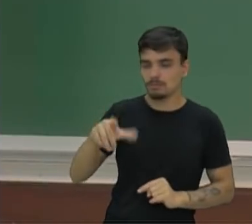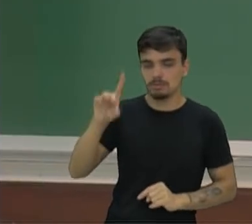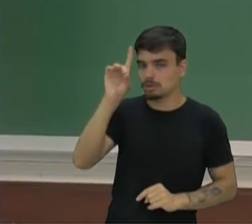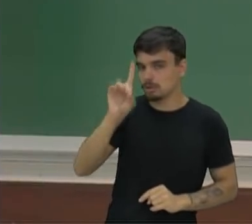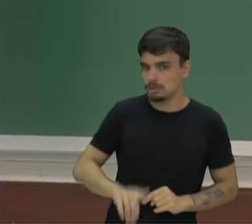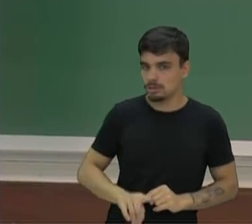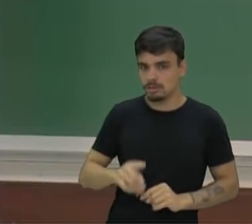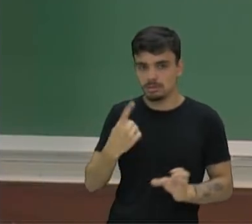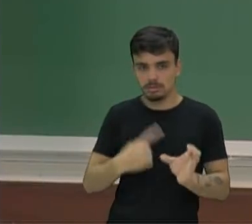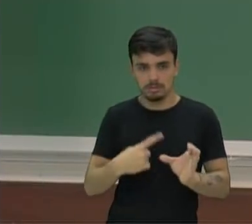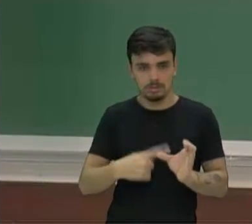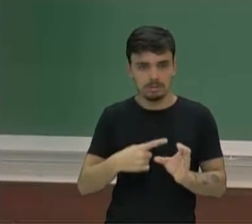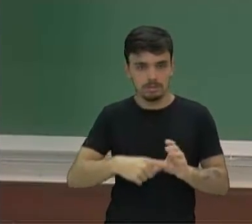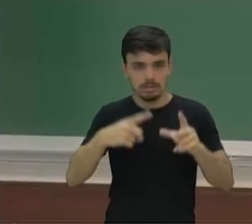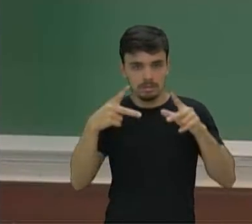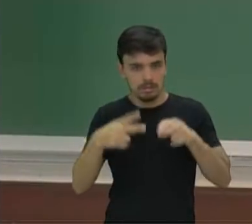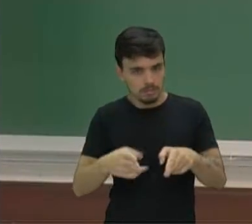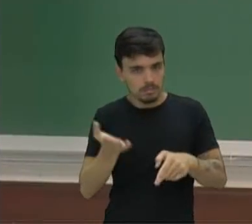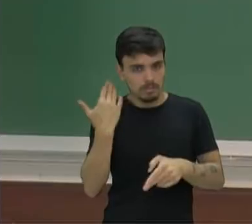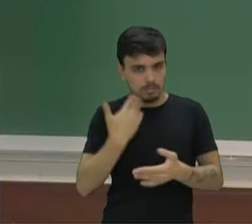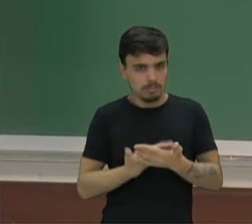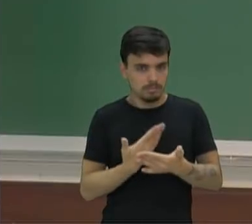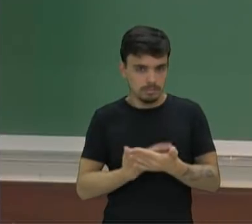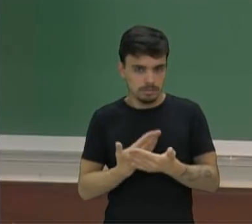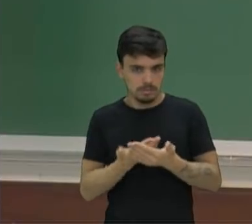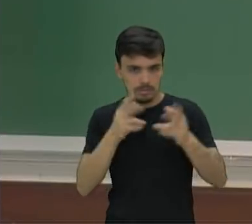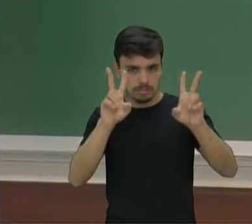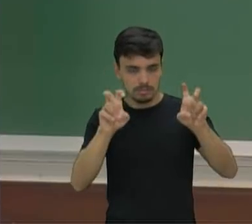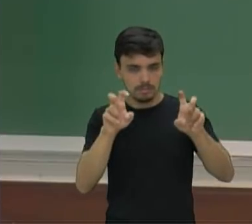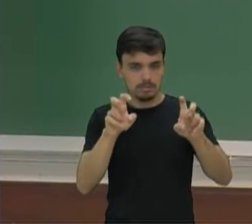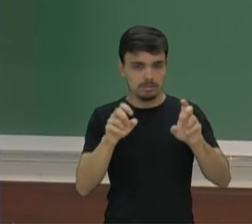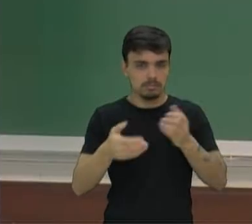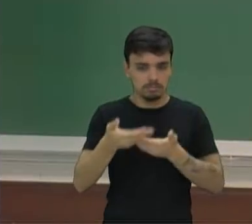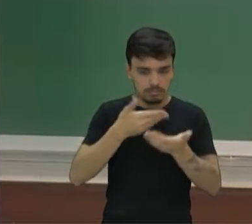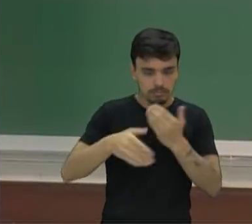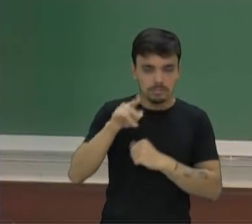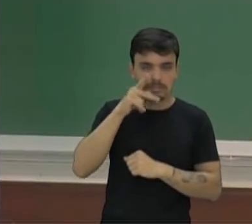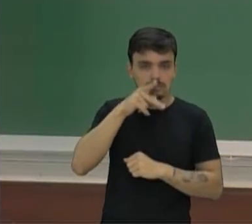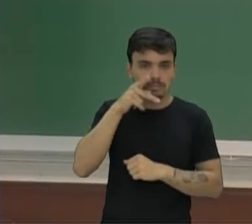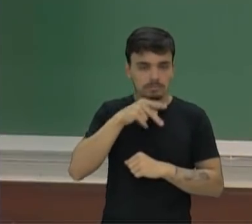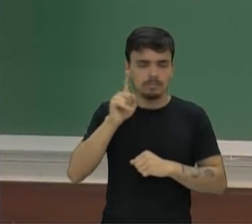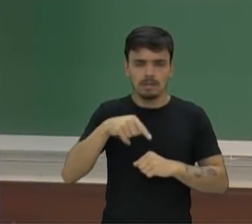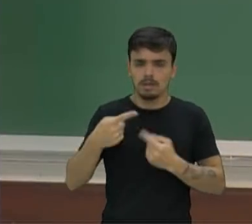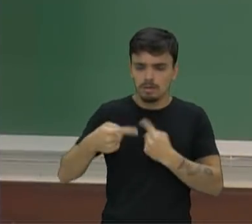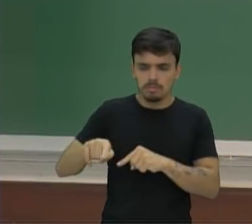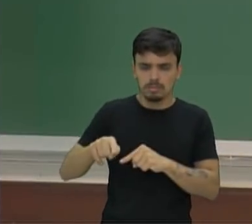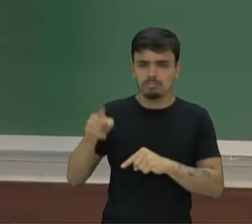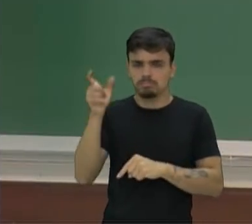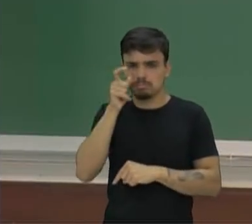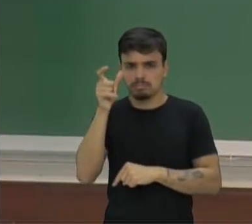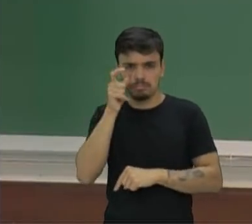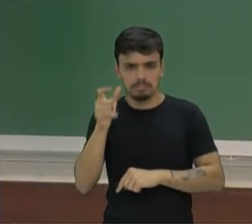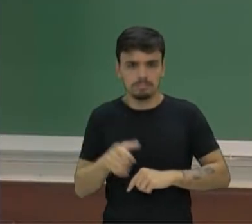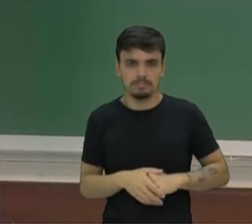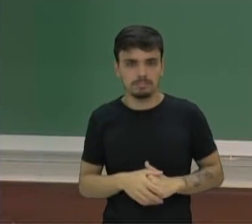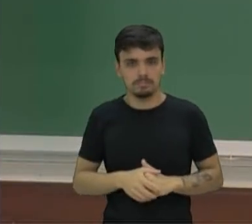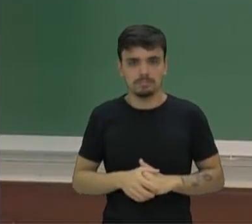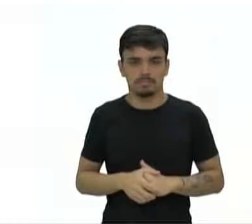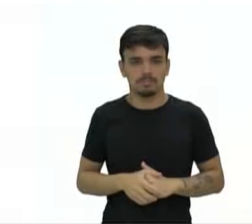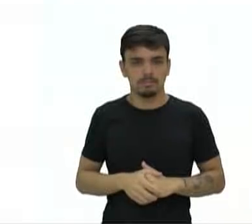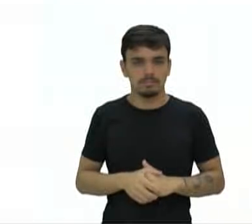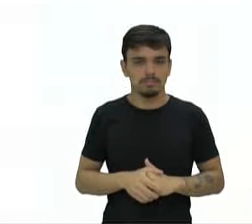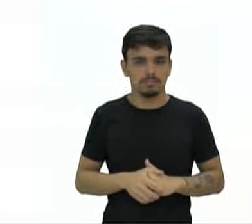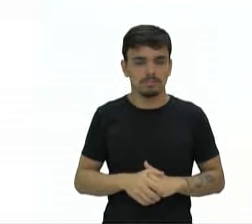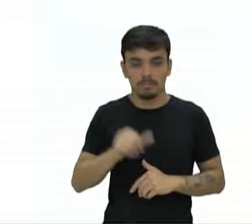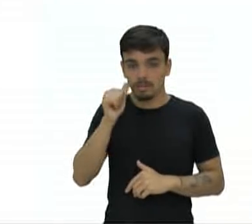de cidadania, como vocês viram nas aulas passadas, para participar da política. Então, uma contradição muito interessante aí, né? Mulher